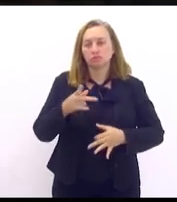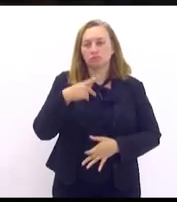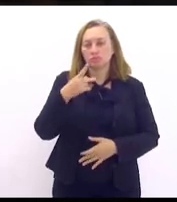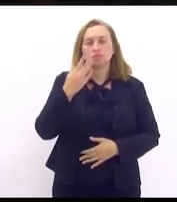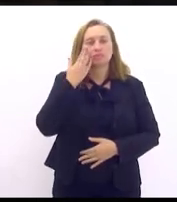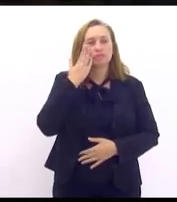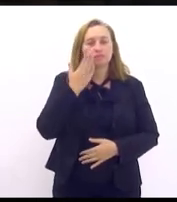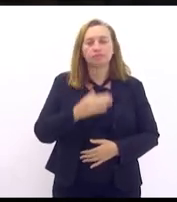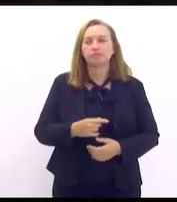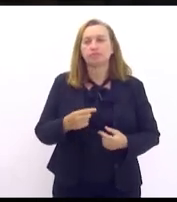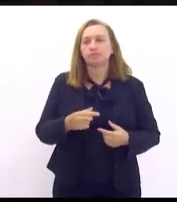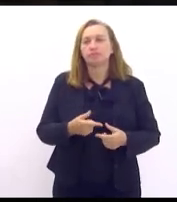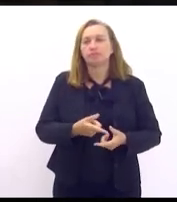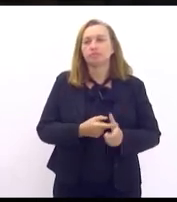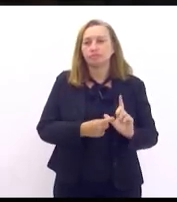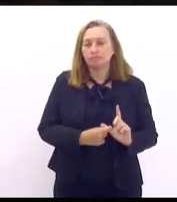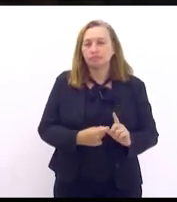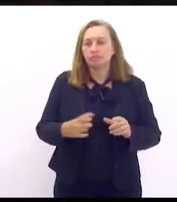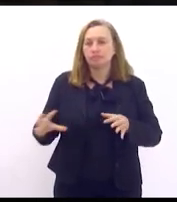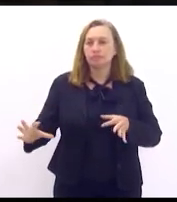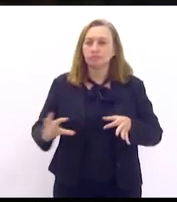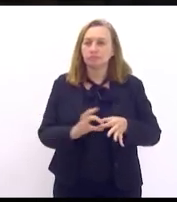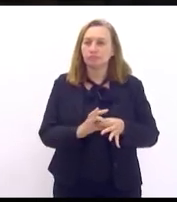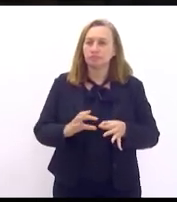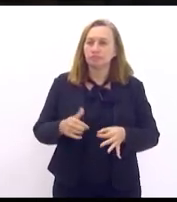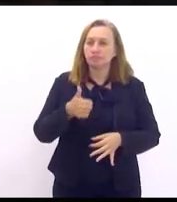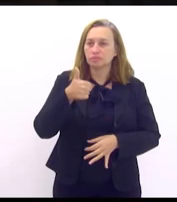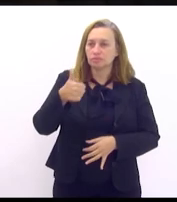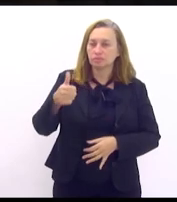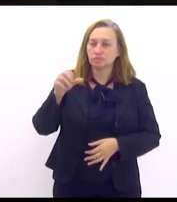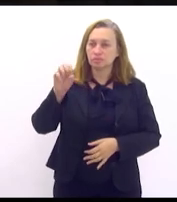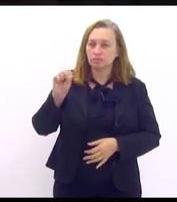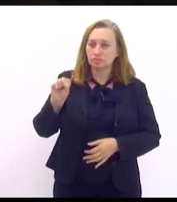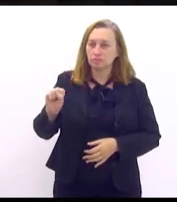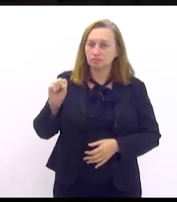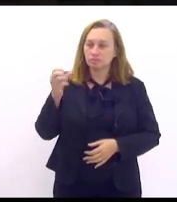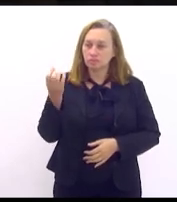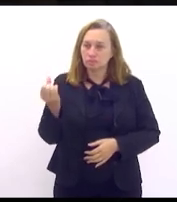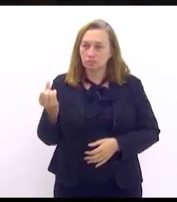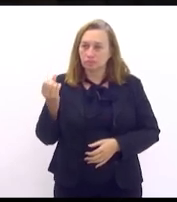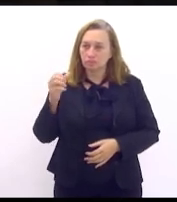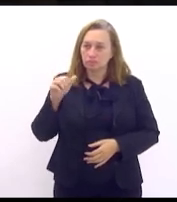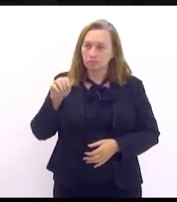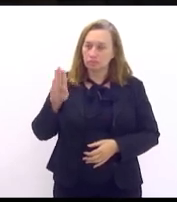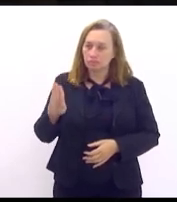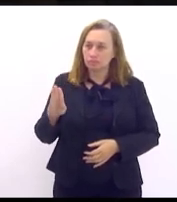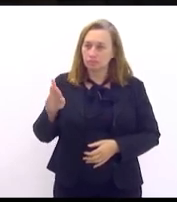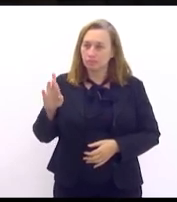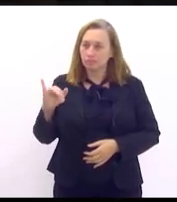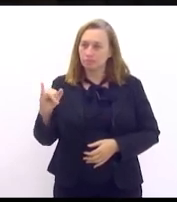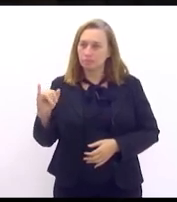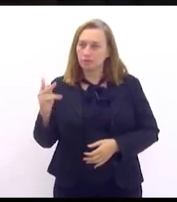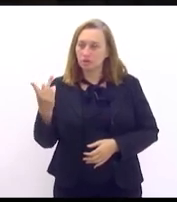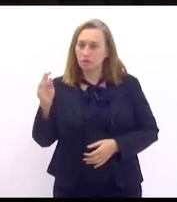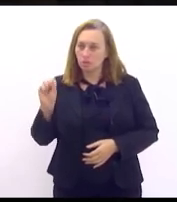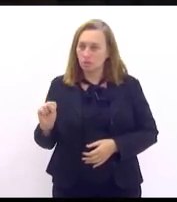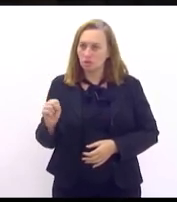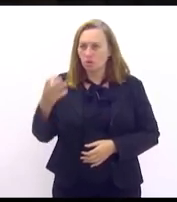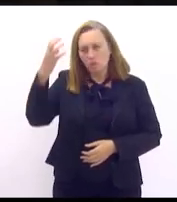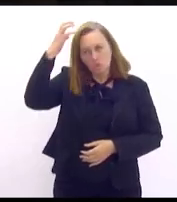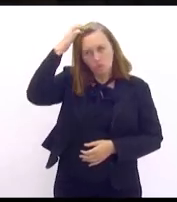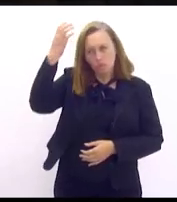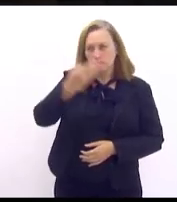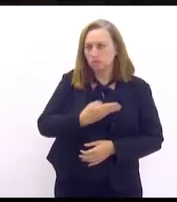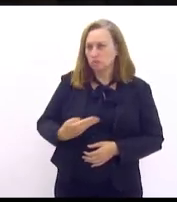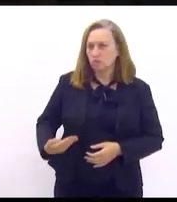entende que é uma dívida consolidada de 186 bilhões, que não é culpa desse governo.